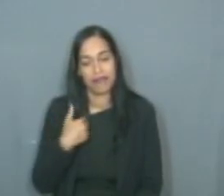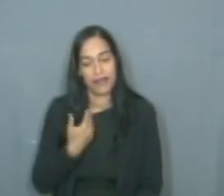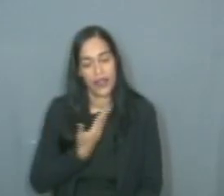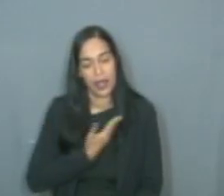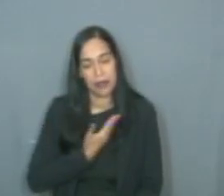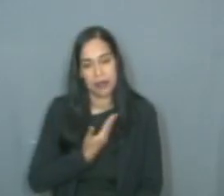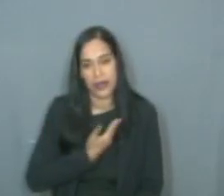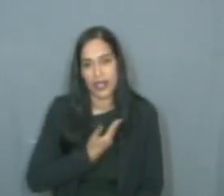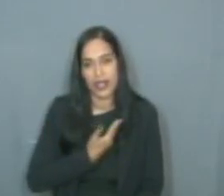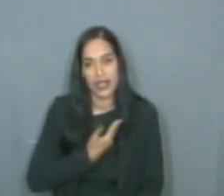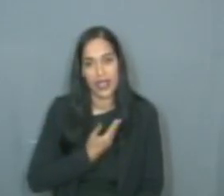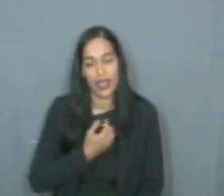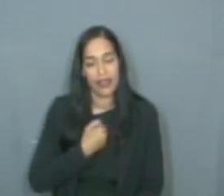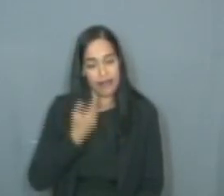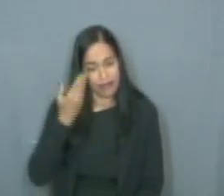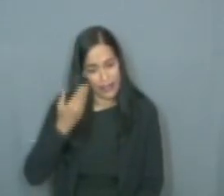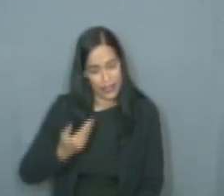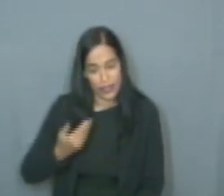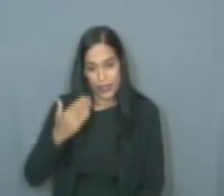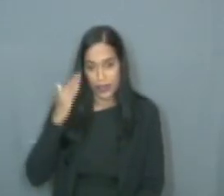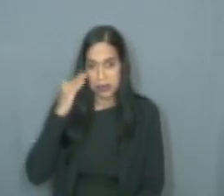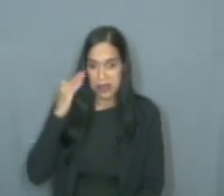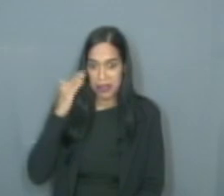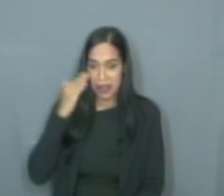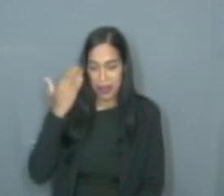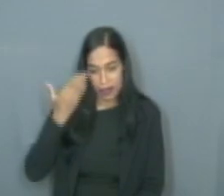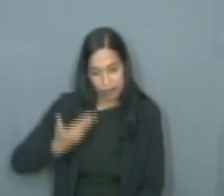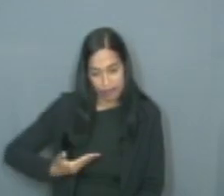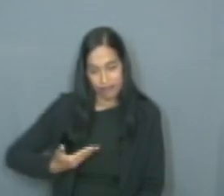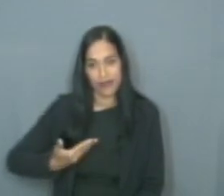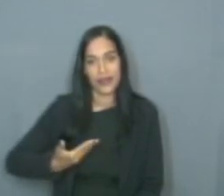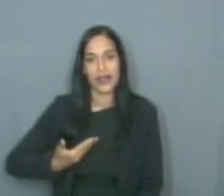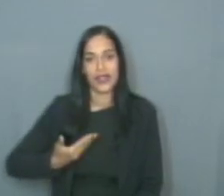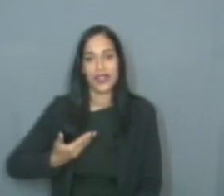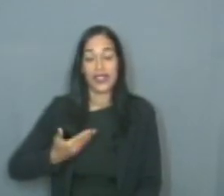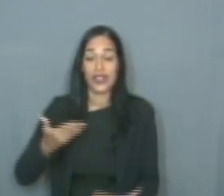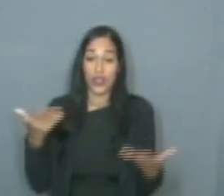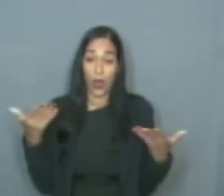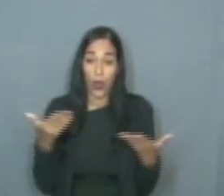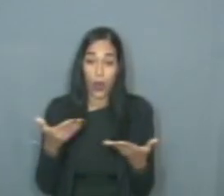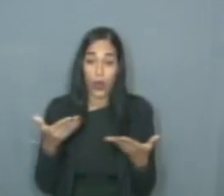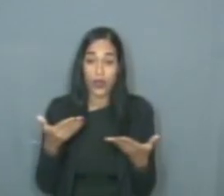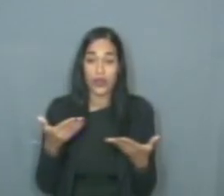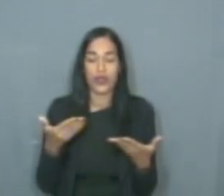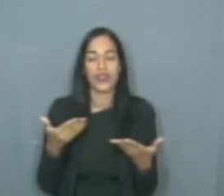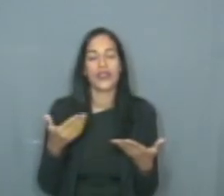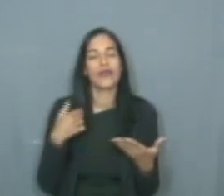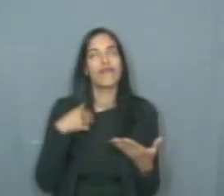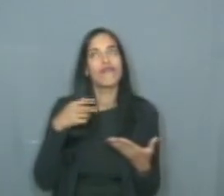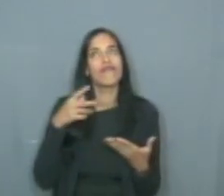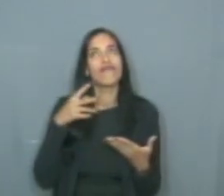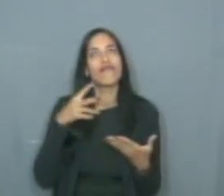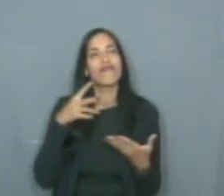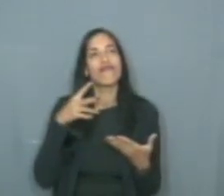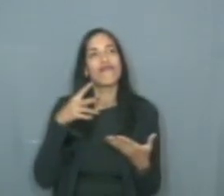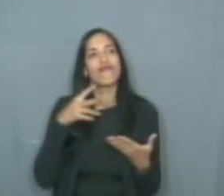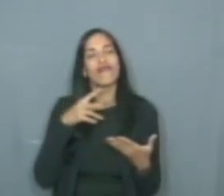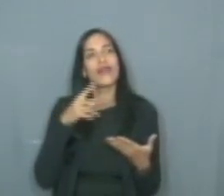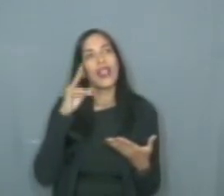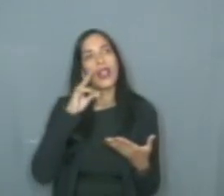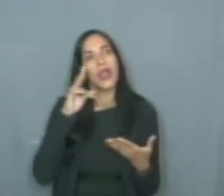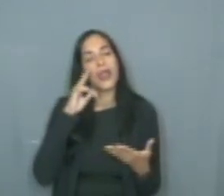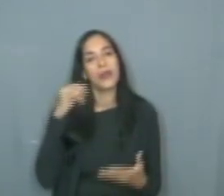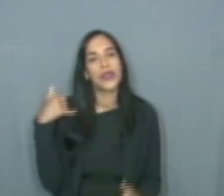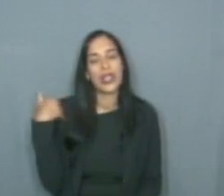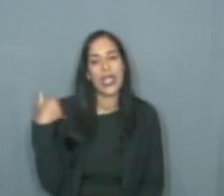amiga desde que eu me entendo de gente. Se eu fechar os olhos aqui, com 5 anos eu me lembro